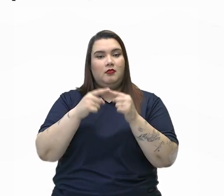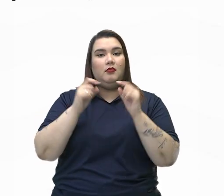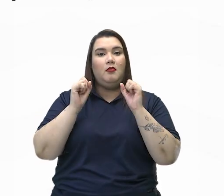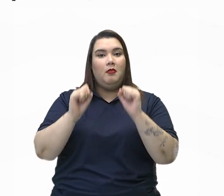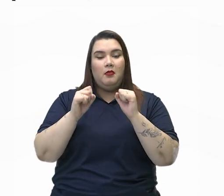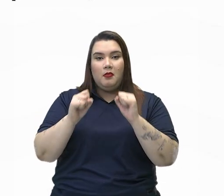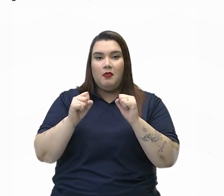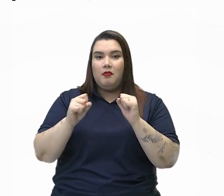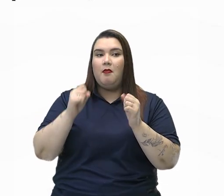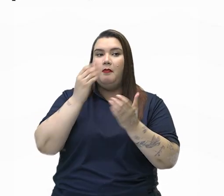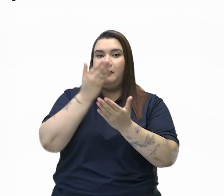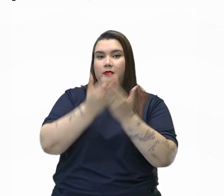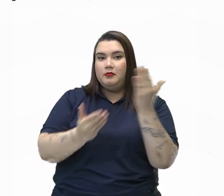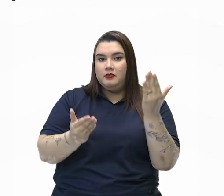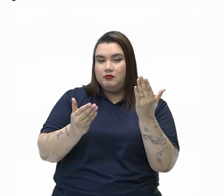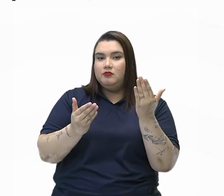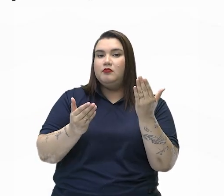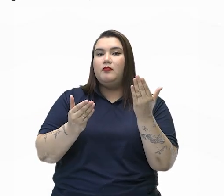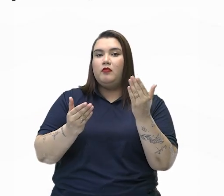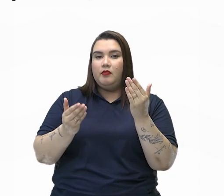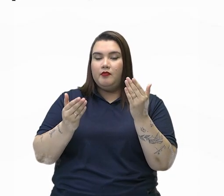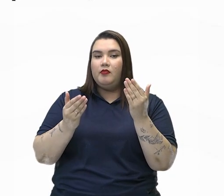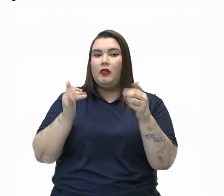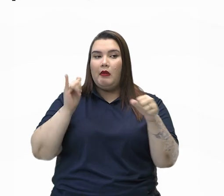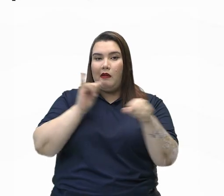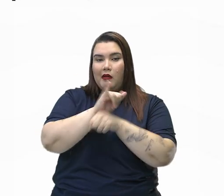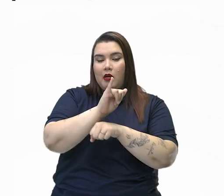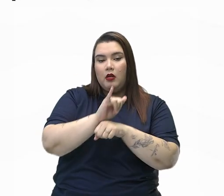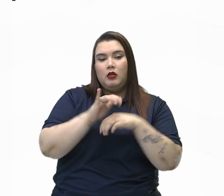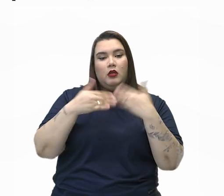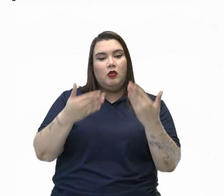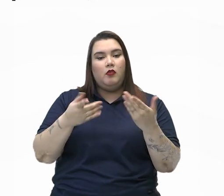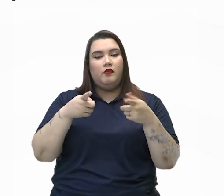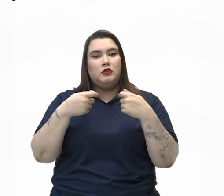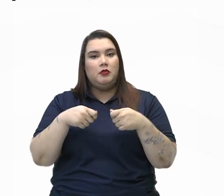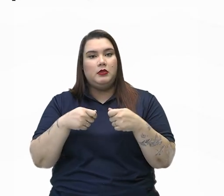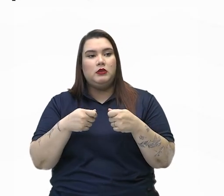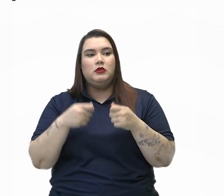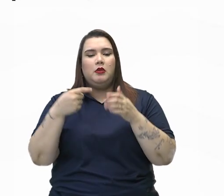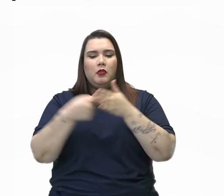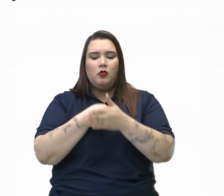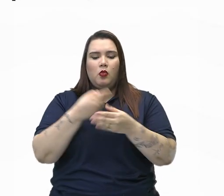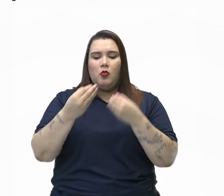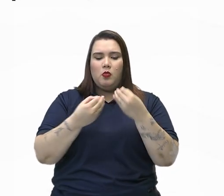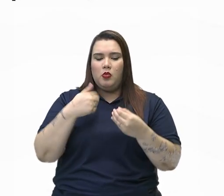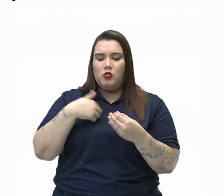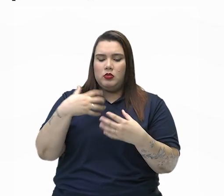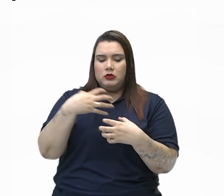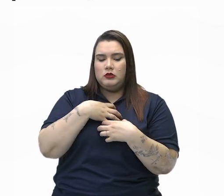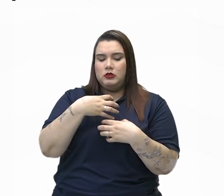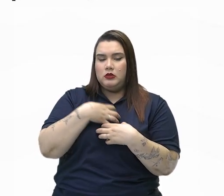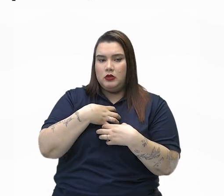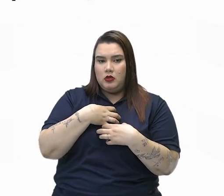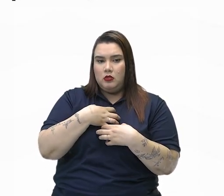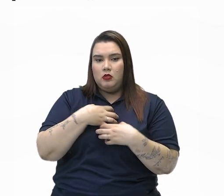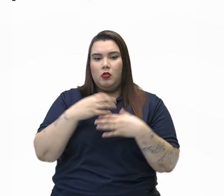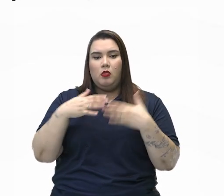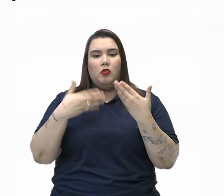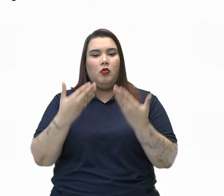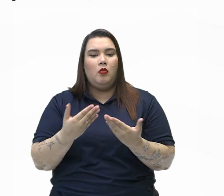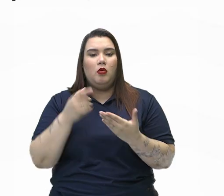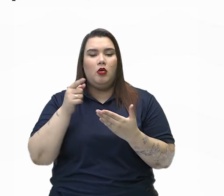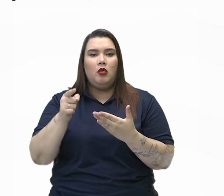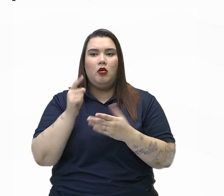manipulação. Por isso, é sempre se perguntar: como você está se sentindo perante isso? E a quem essa